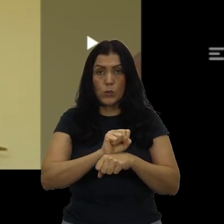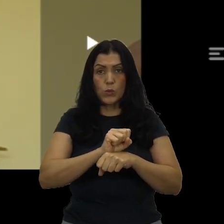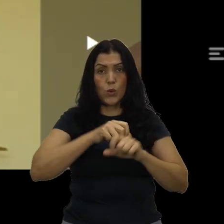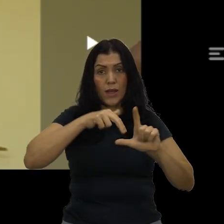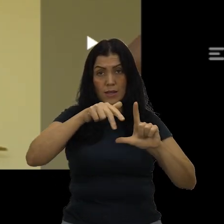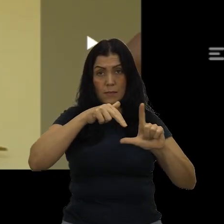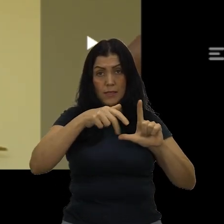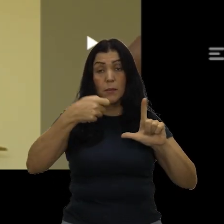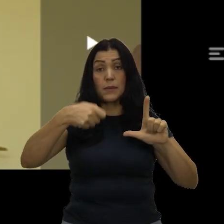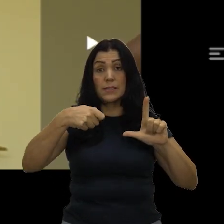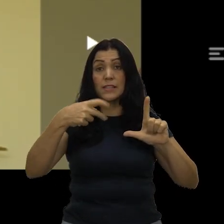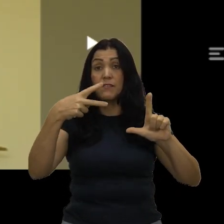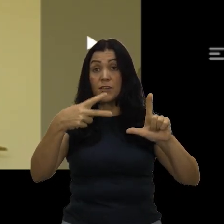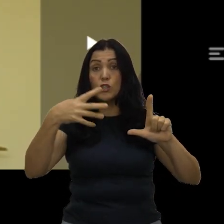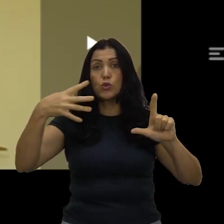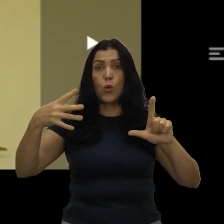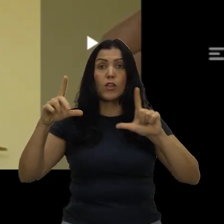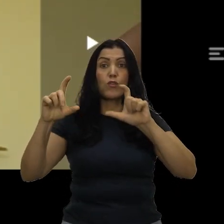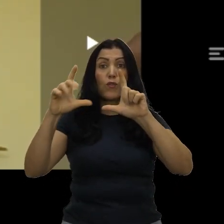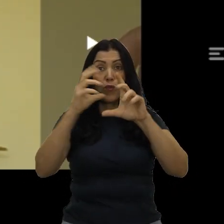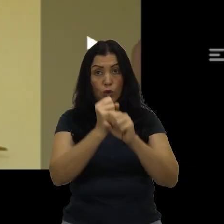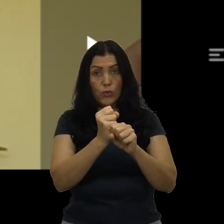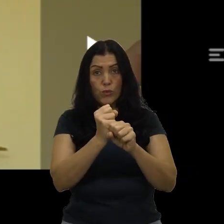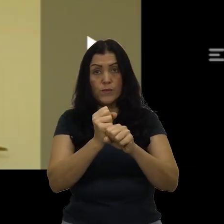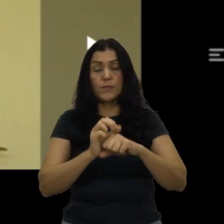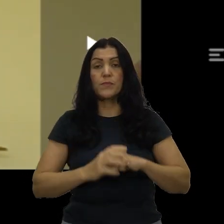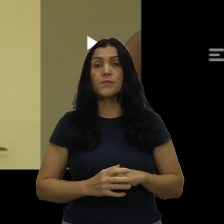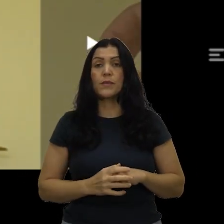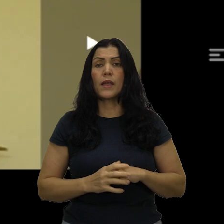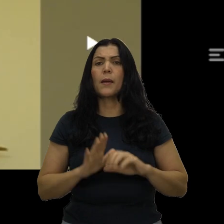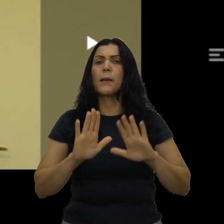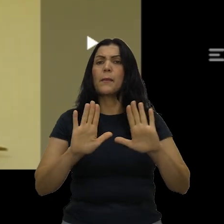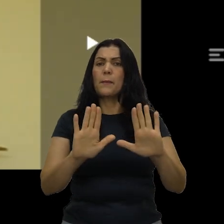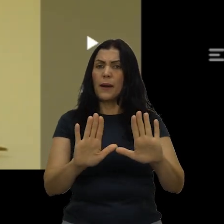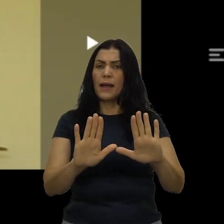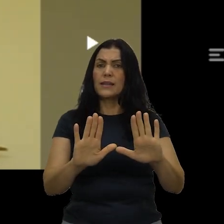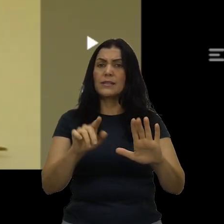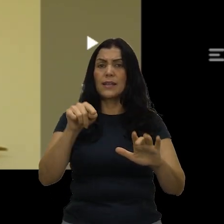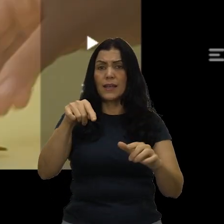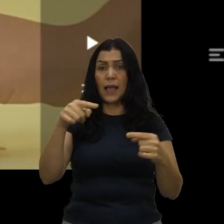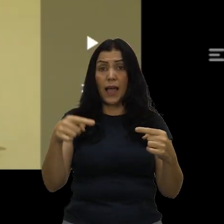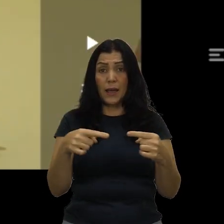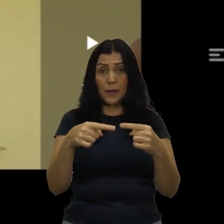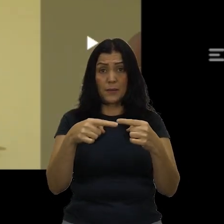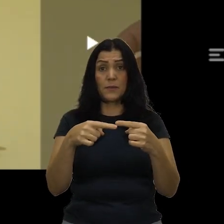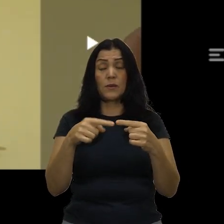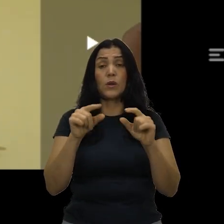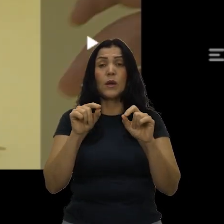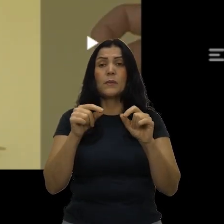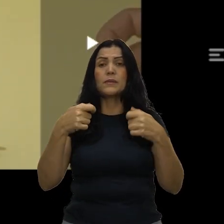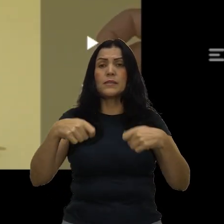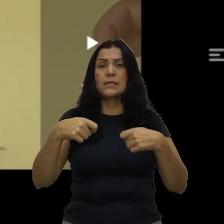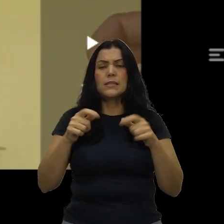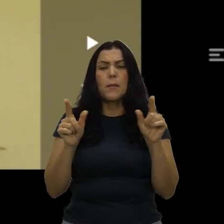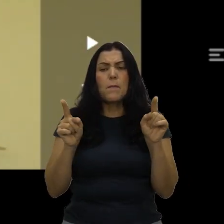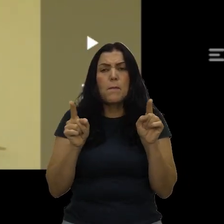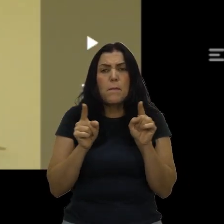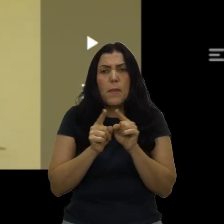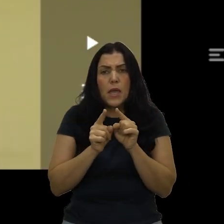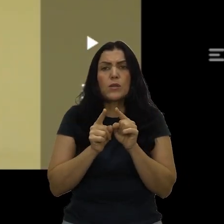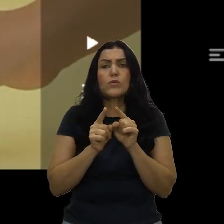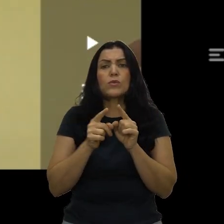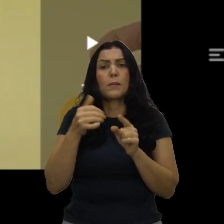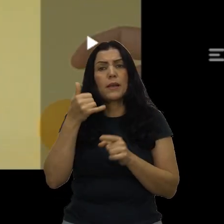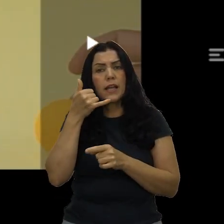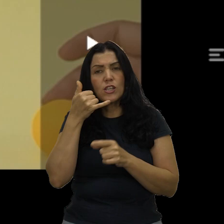animação são necessárias 24 fotos. Mas aqui, no aplicativo, podemos ajustar para